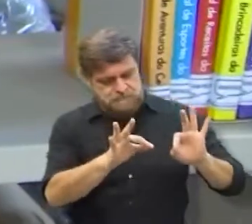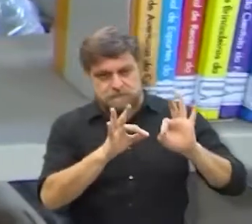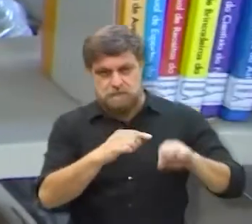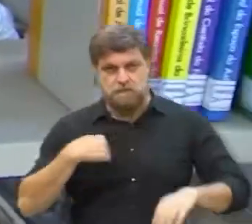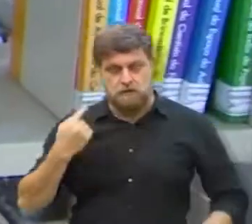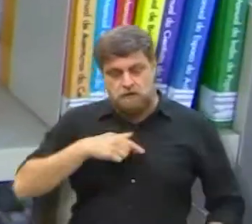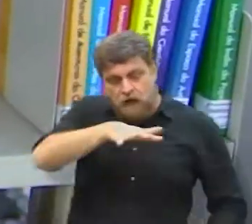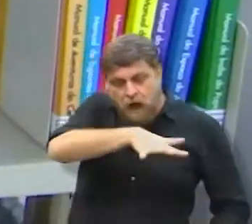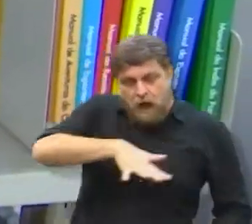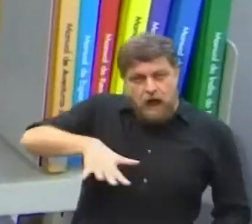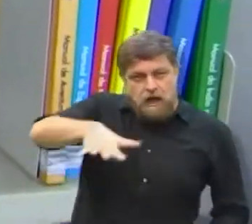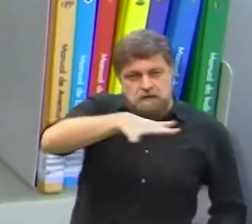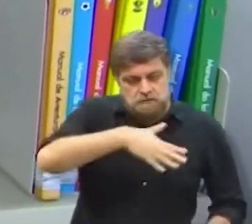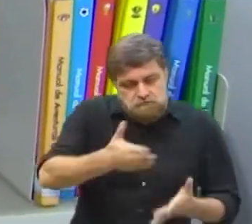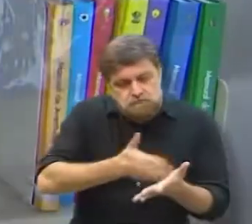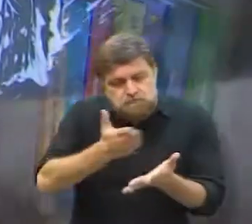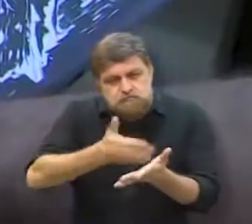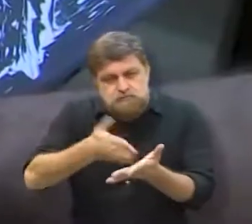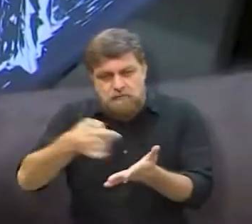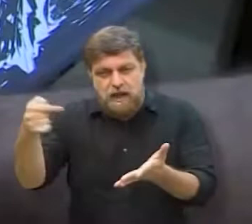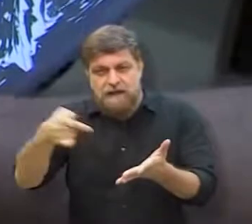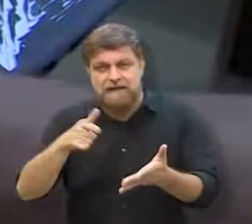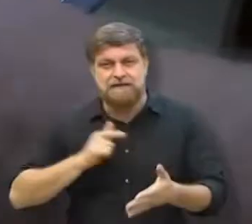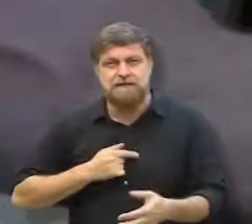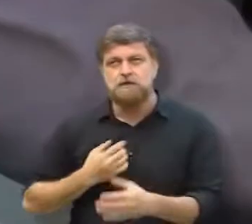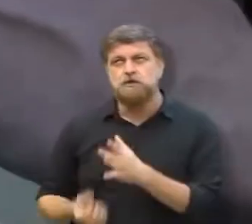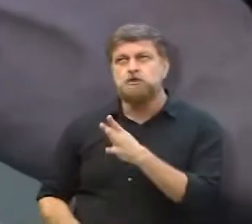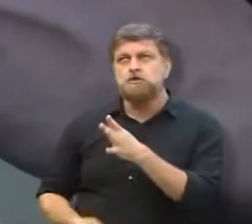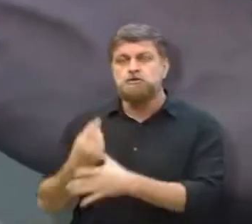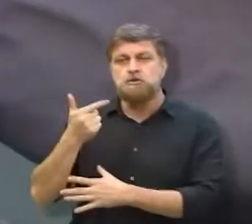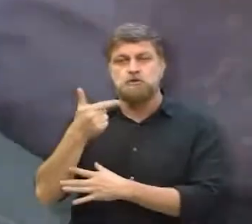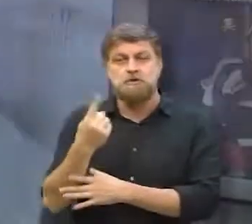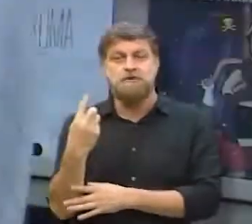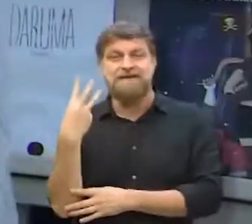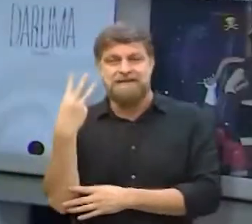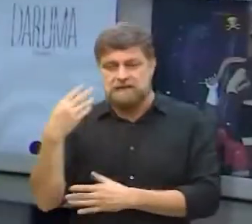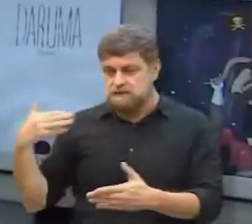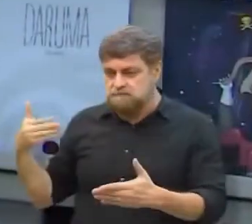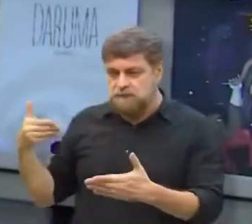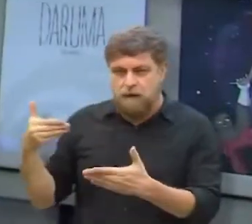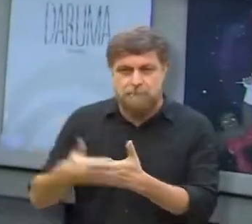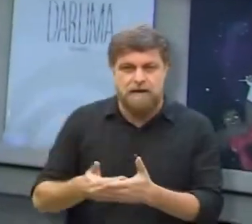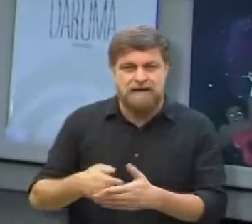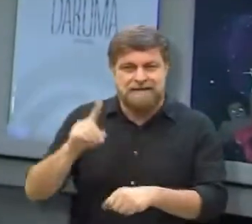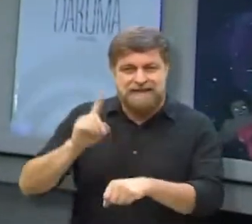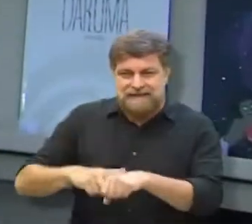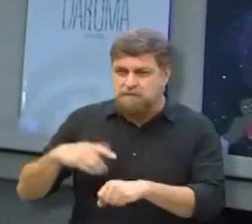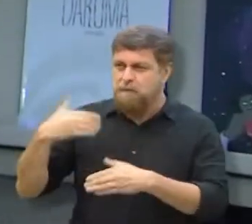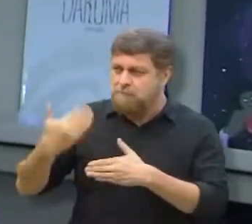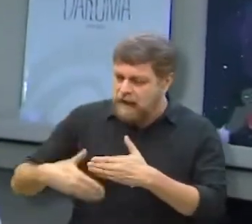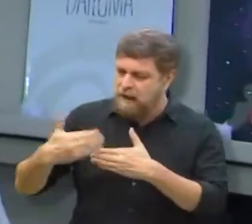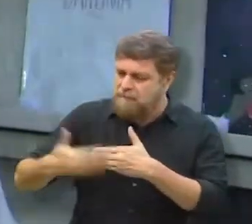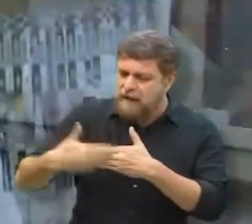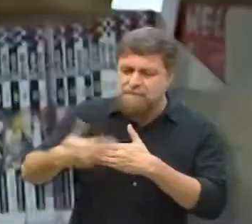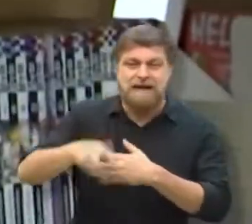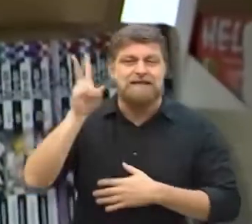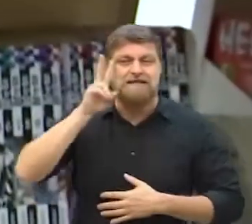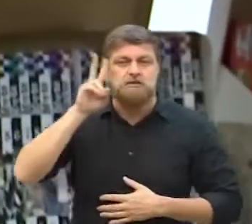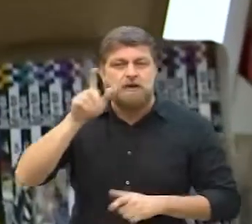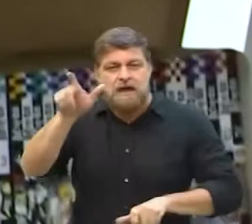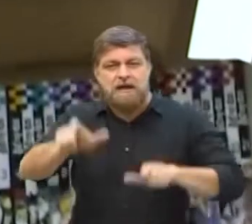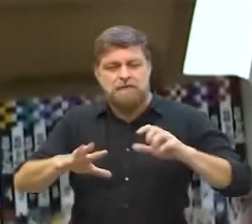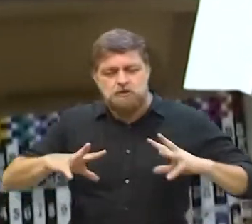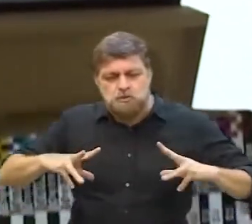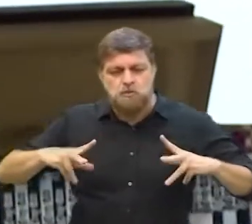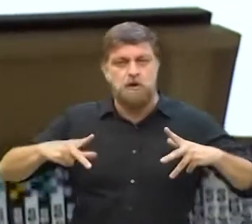lugar. Nosso setor de quadrinhos aqui, ele existe desde 2013. É muito tempo, então a gente tem muita